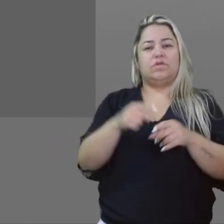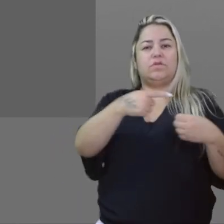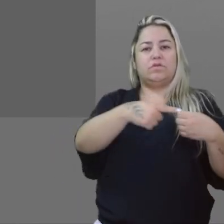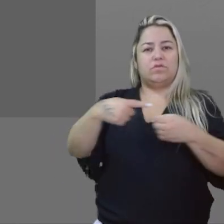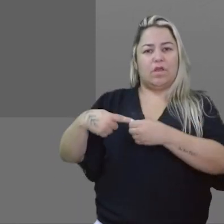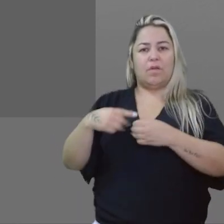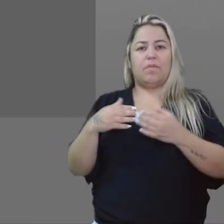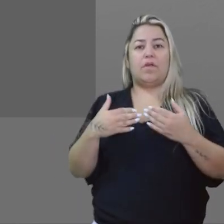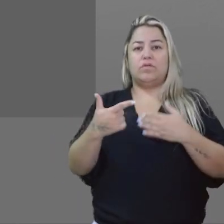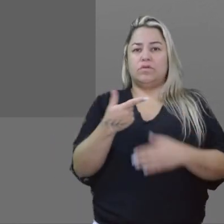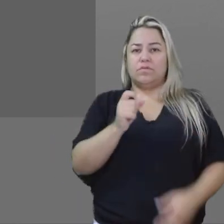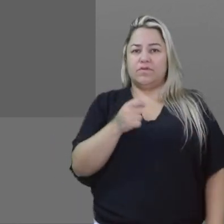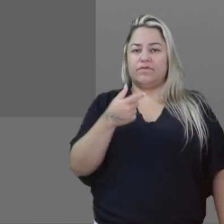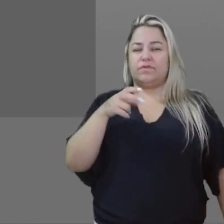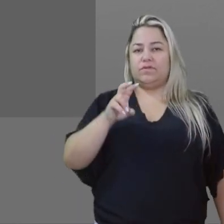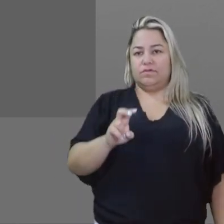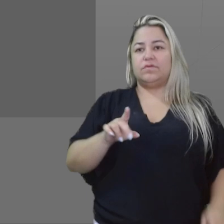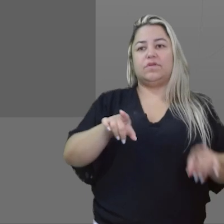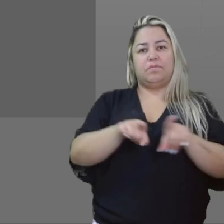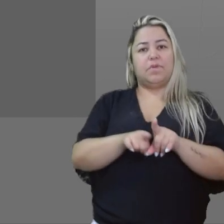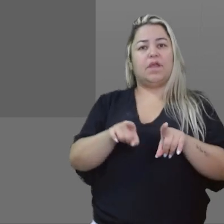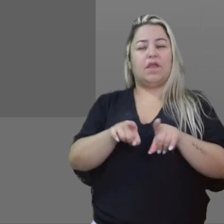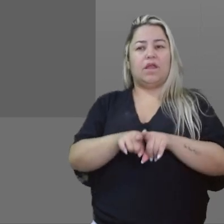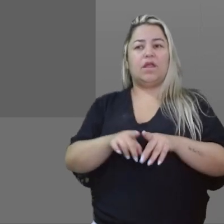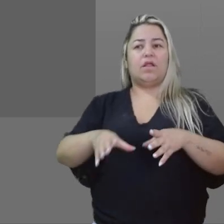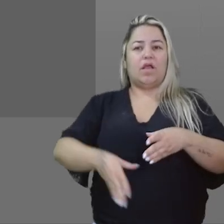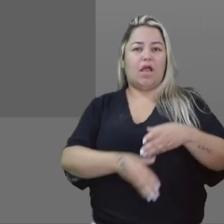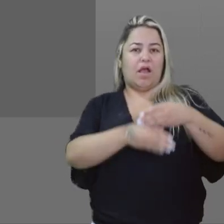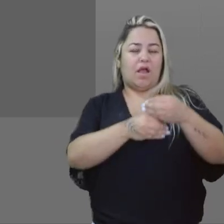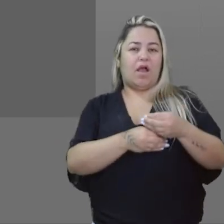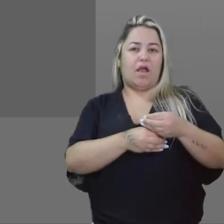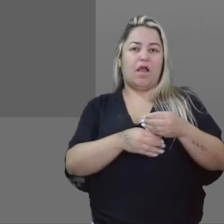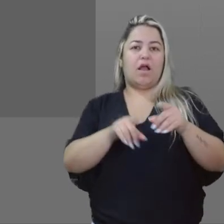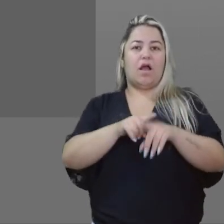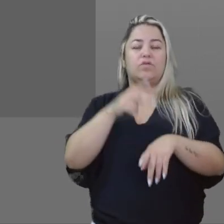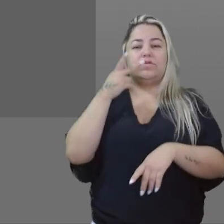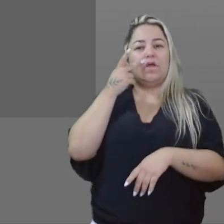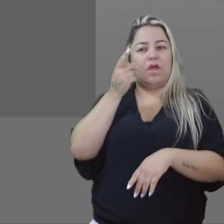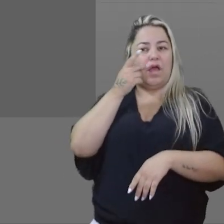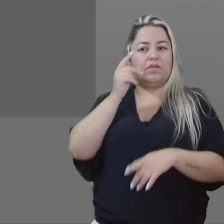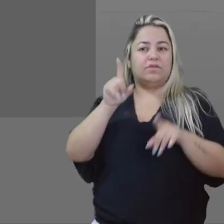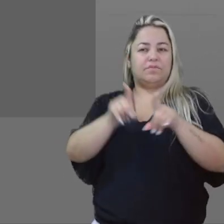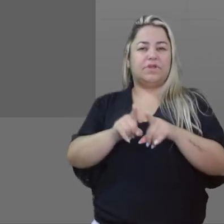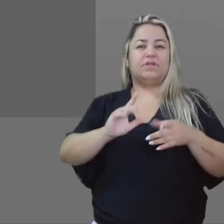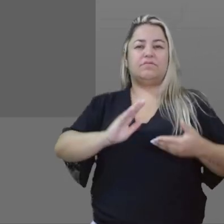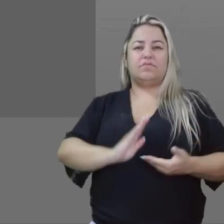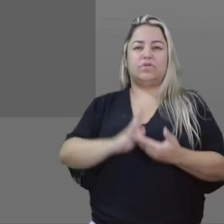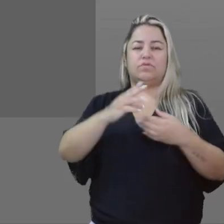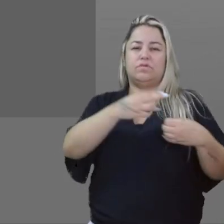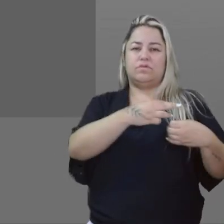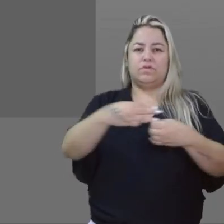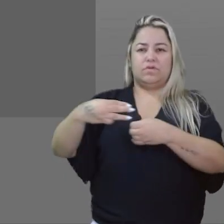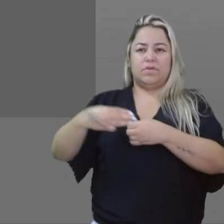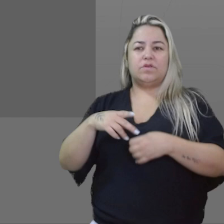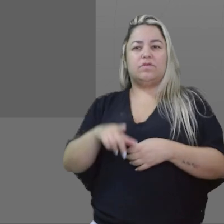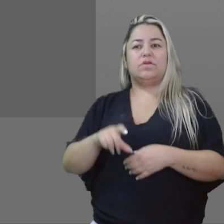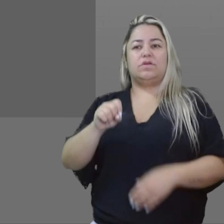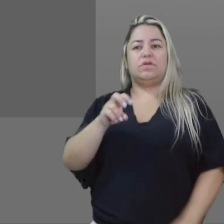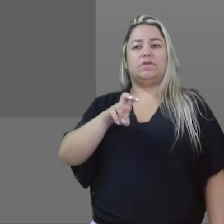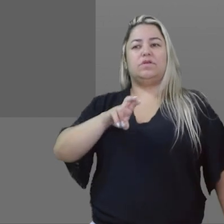de 2025, inclusive a capital do Ceará, Fortaleza. E nas câmaras municipais, o partido